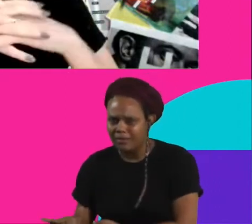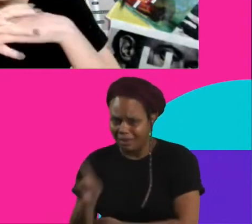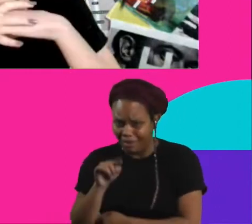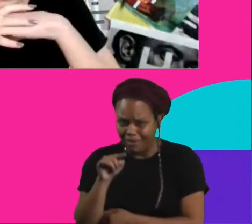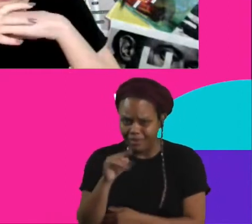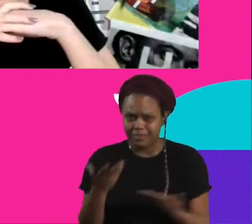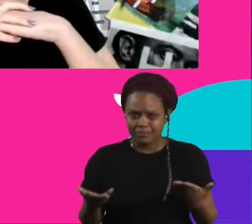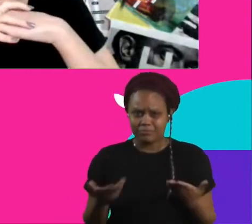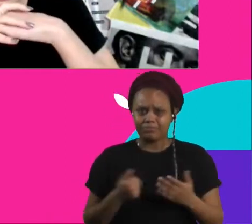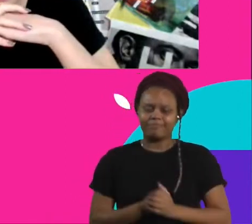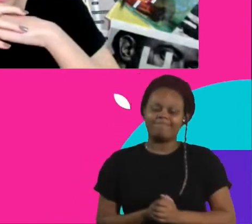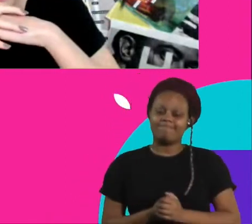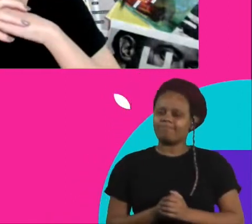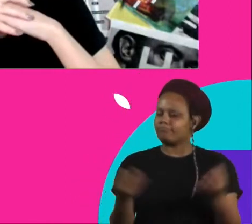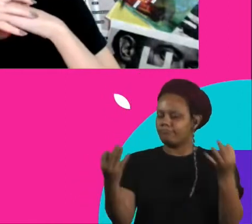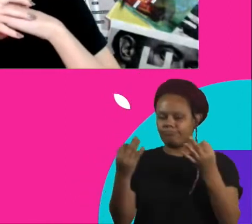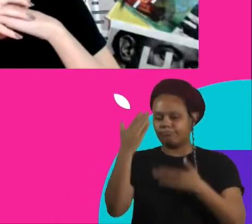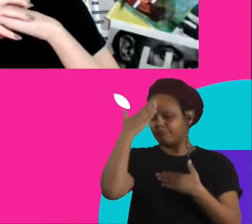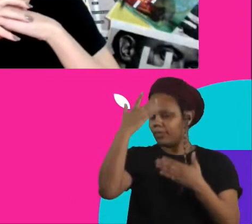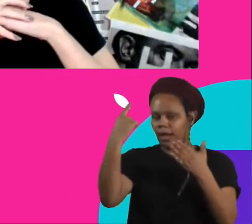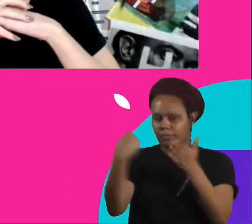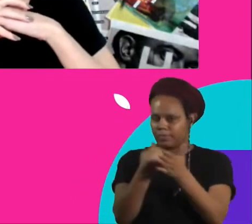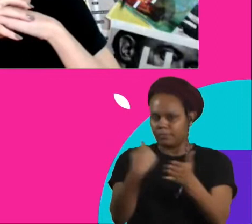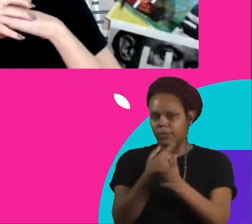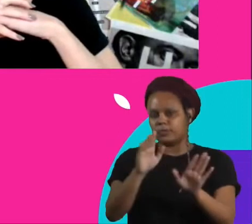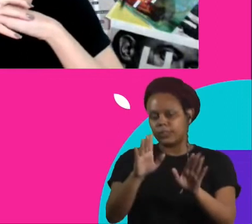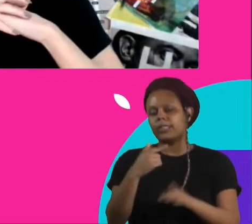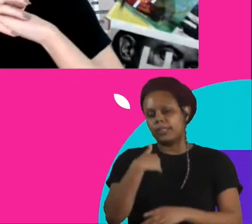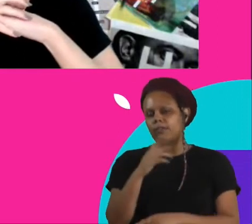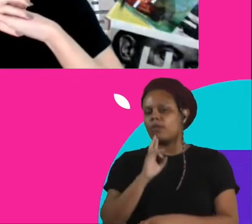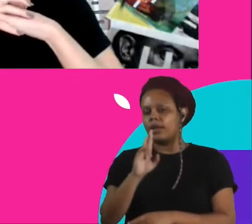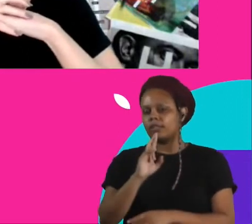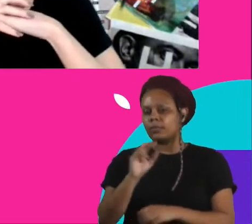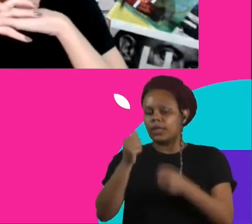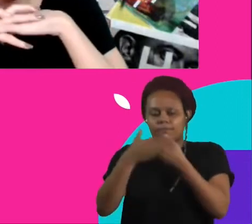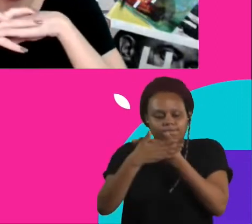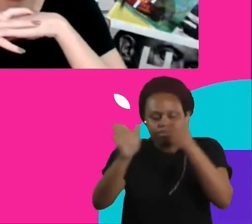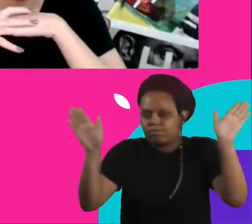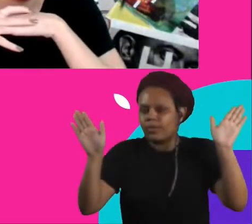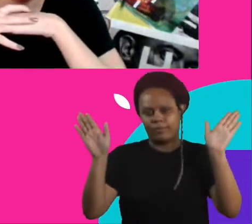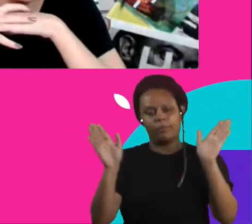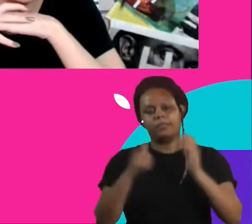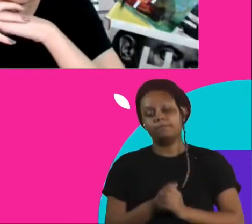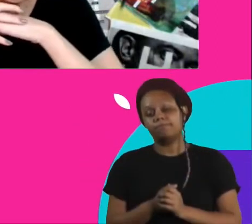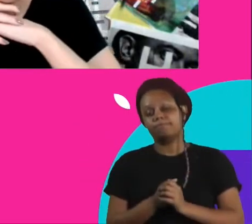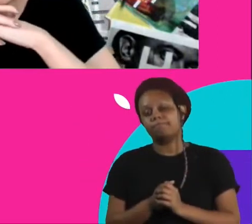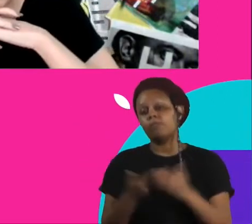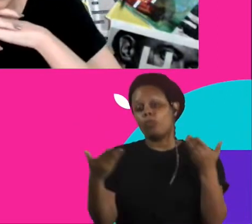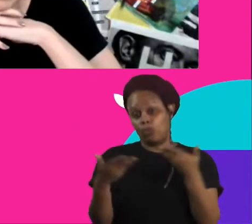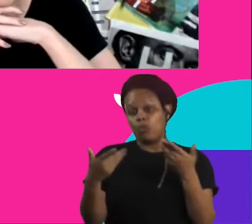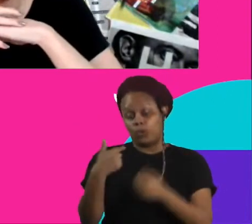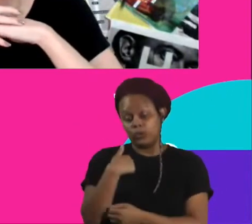Perfeito. Muito obrigado pela pergunta, adorei. E vou ser super honesto e transparente. Hoje em dia, eu sou profissional